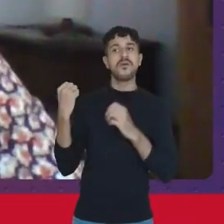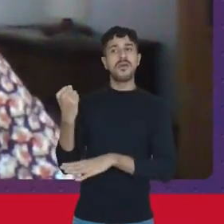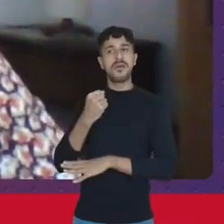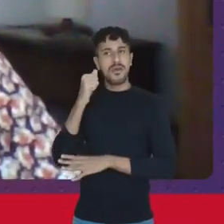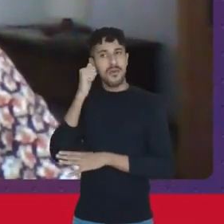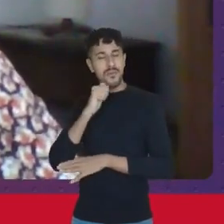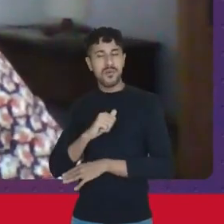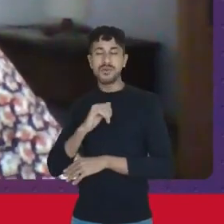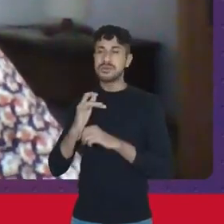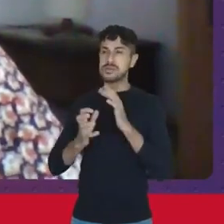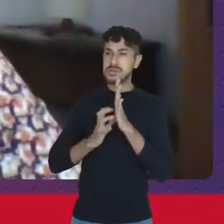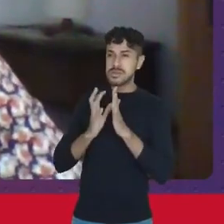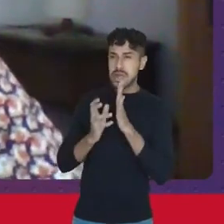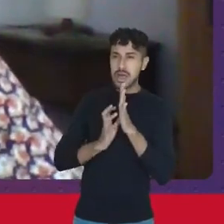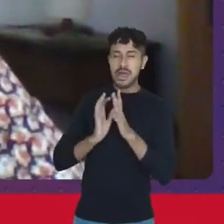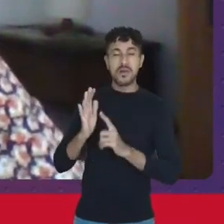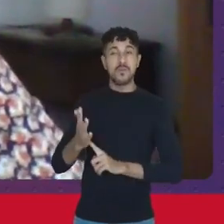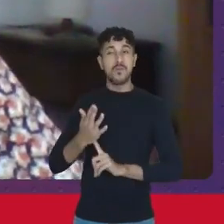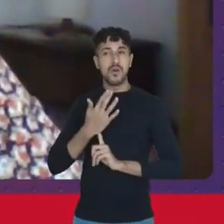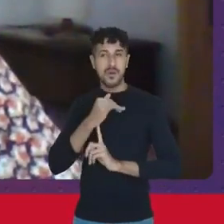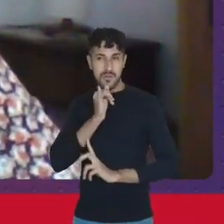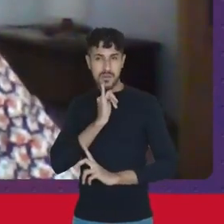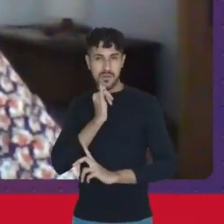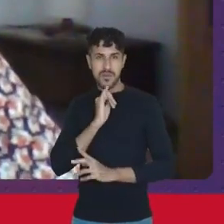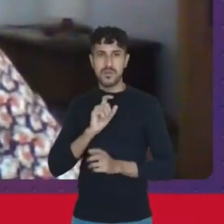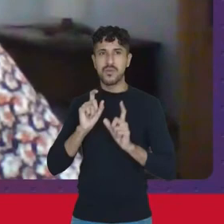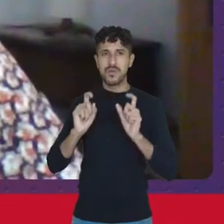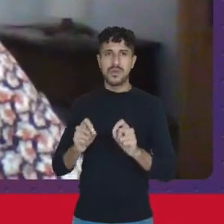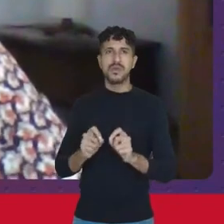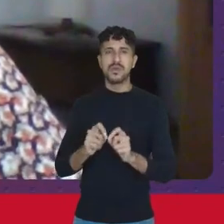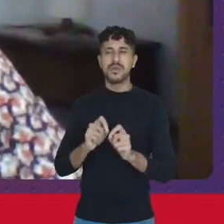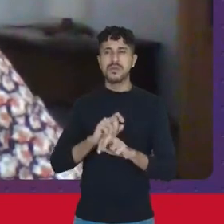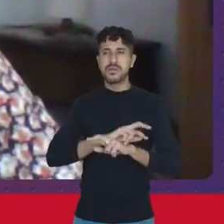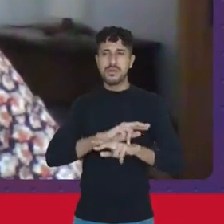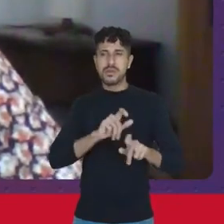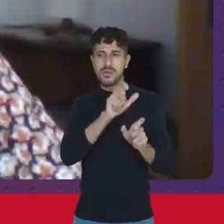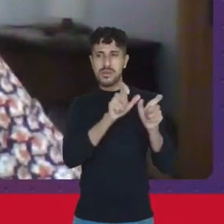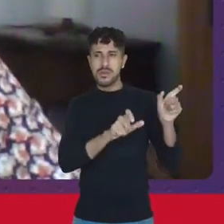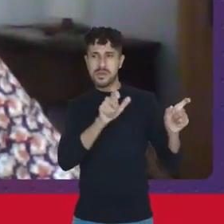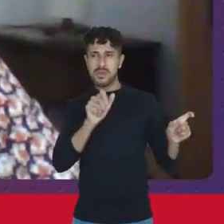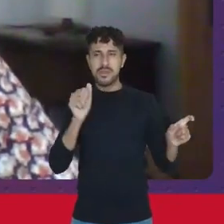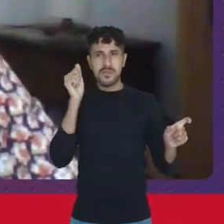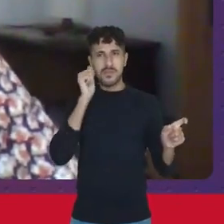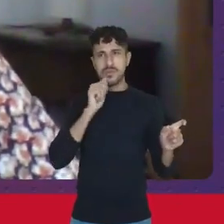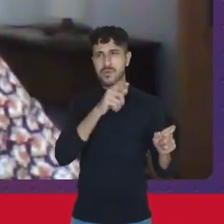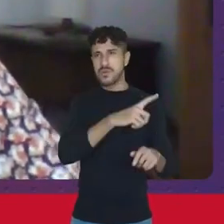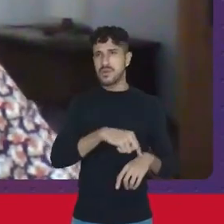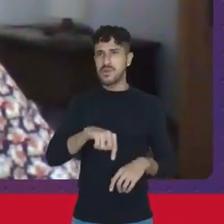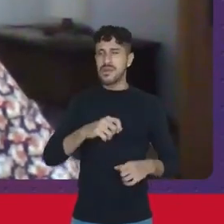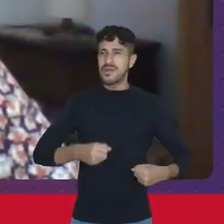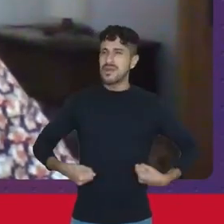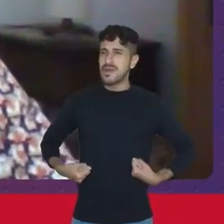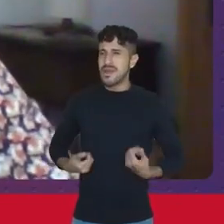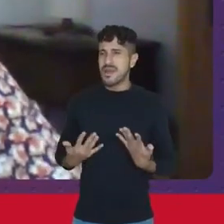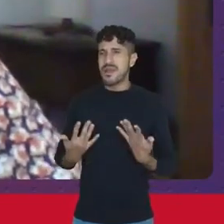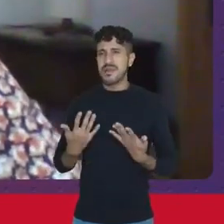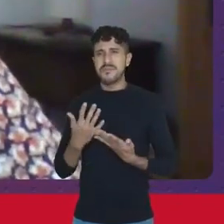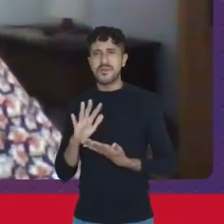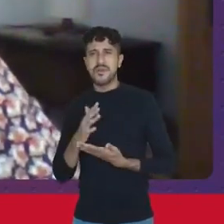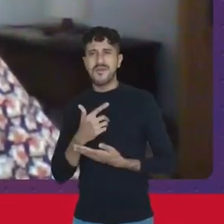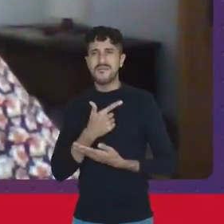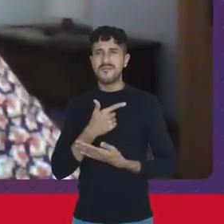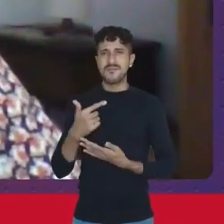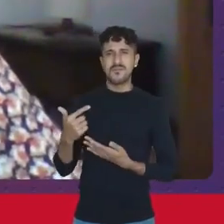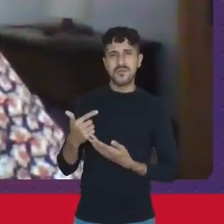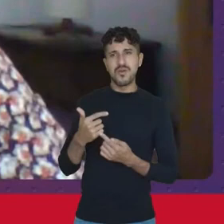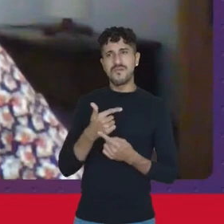mulheres. Os dados mostram, por exemplo, que as mulheres gastam em torno de